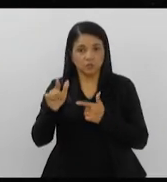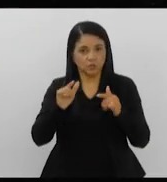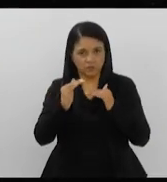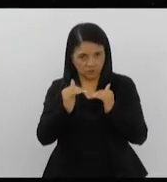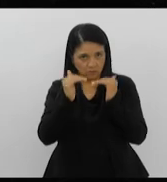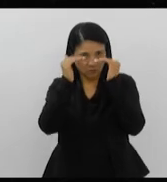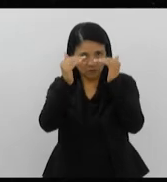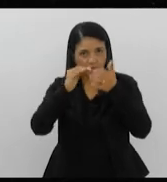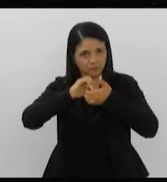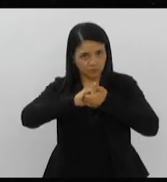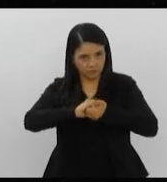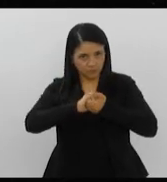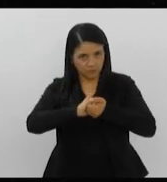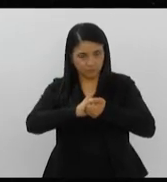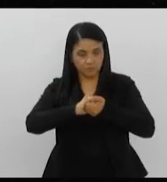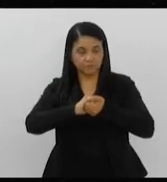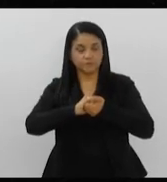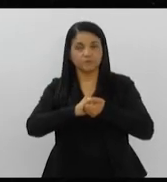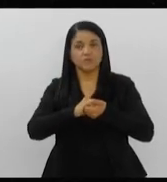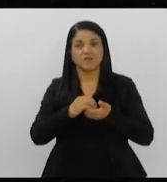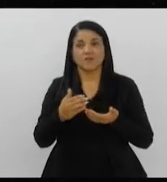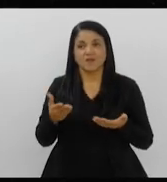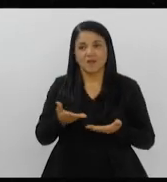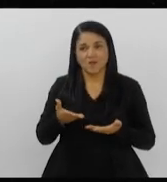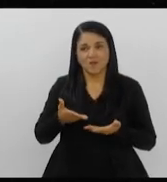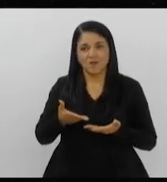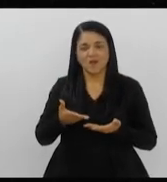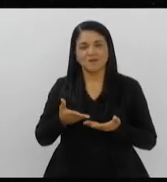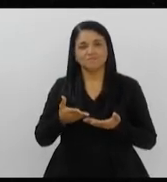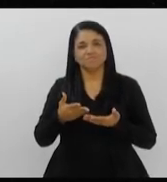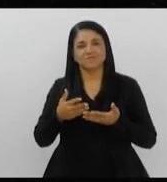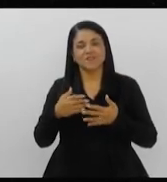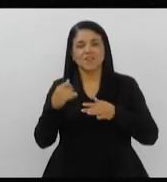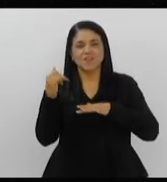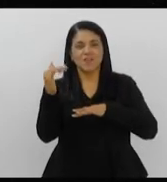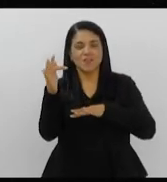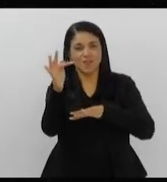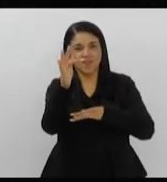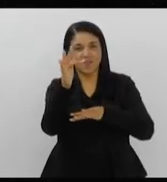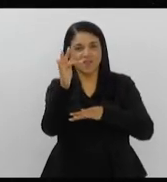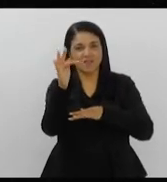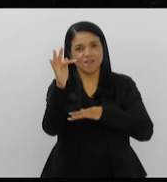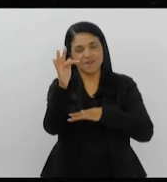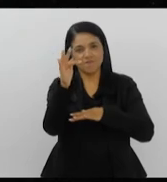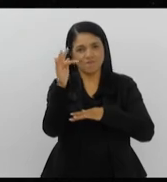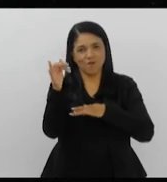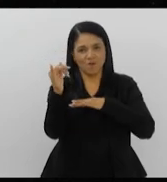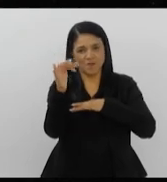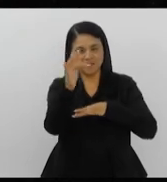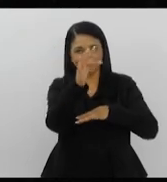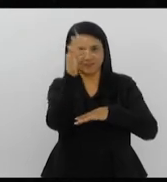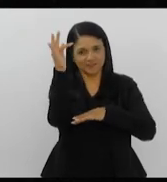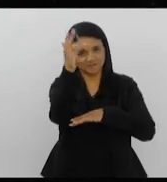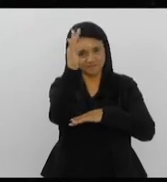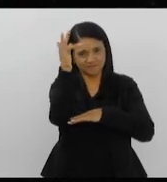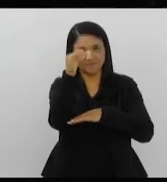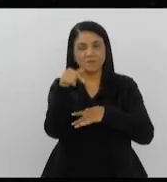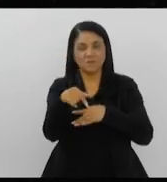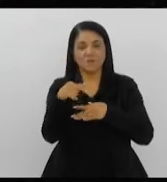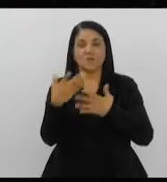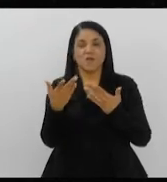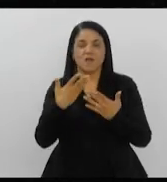autoridade e agora falando um pouquinho mais informalmente meu amigo Léo Vieira meu amigo Jorge